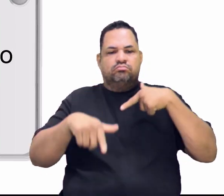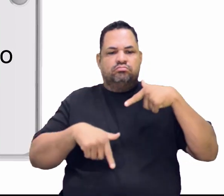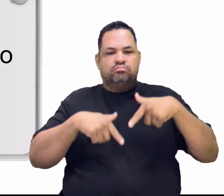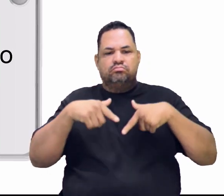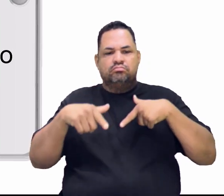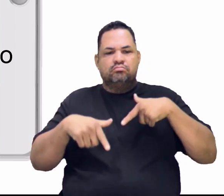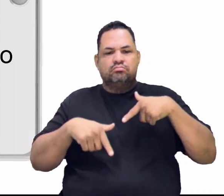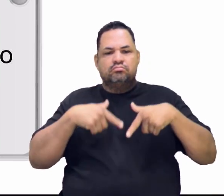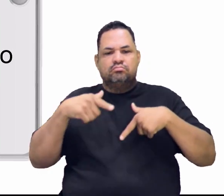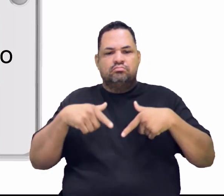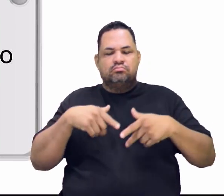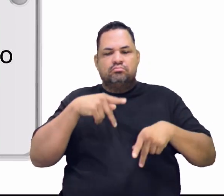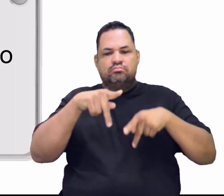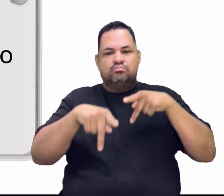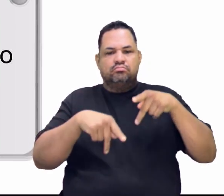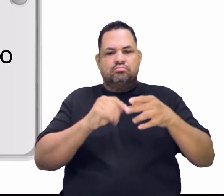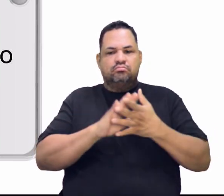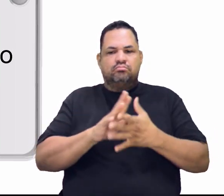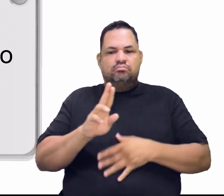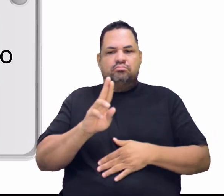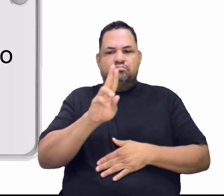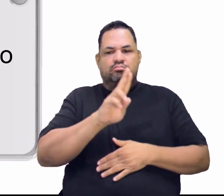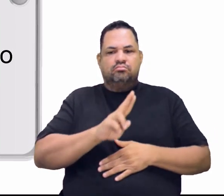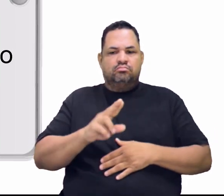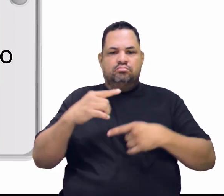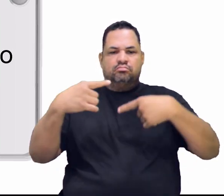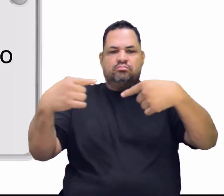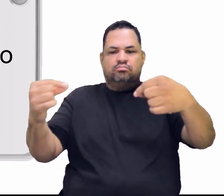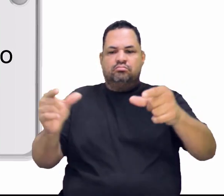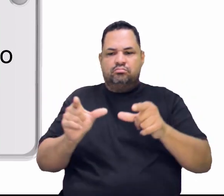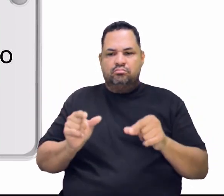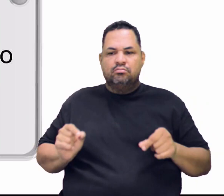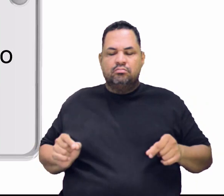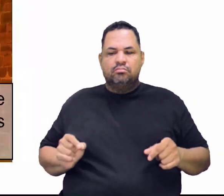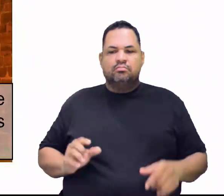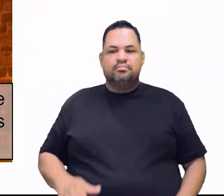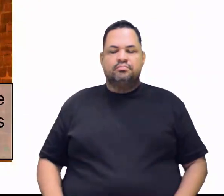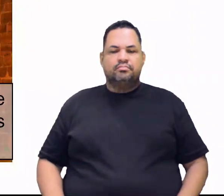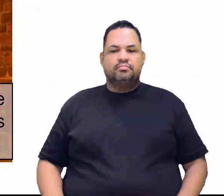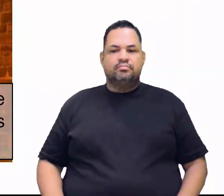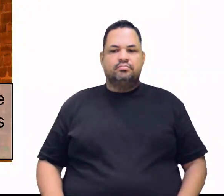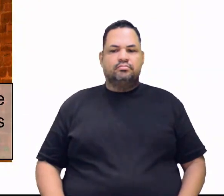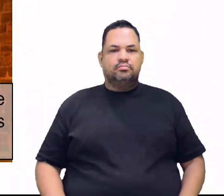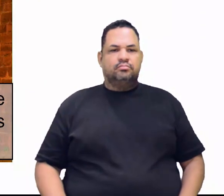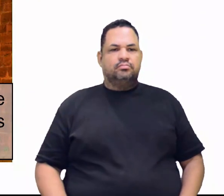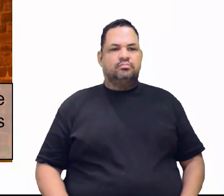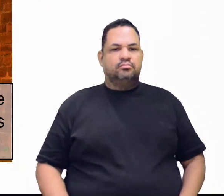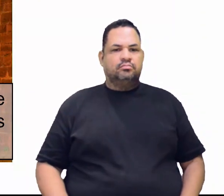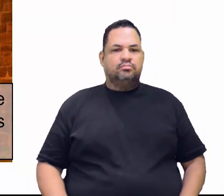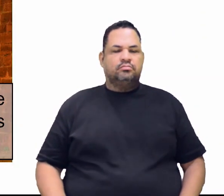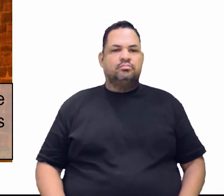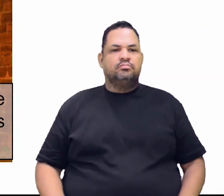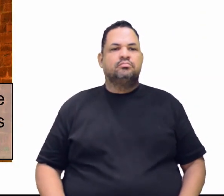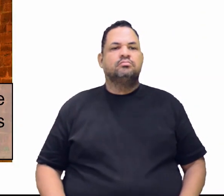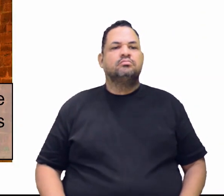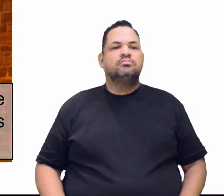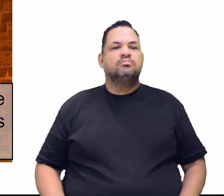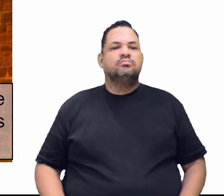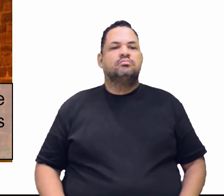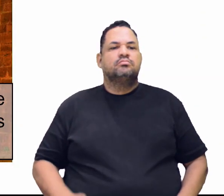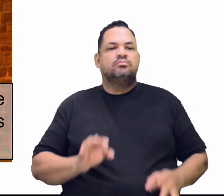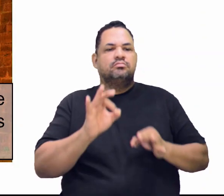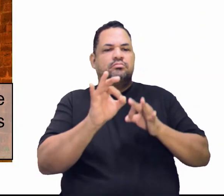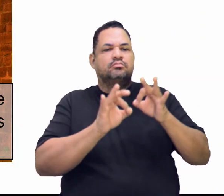empregada para construir o Real Forte. Certo? E nisso... Olha só,